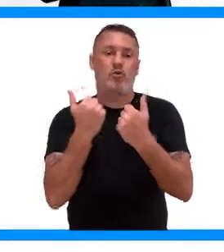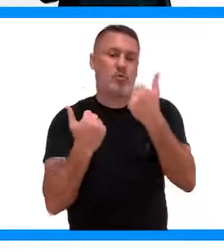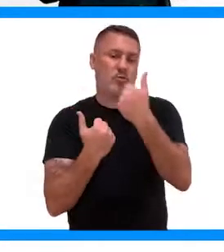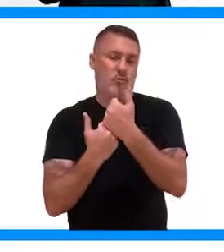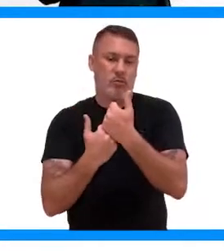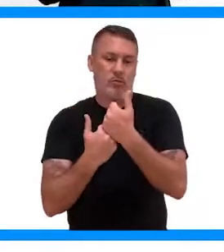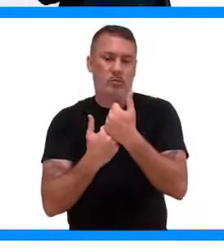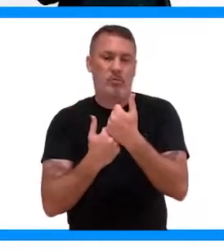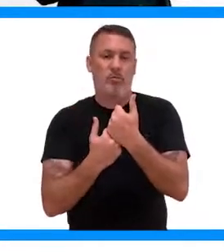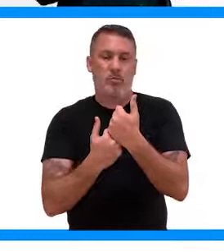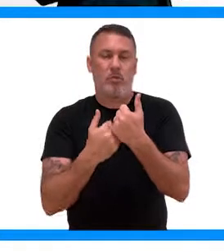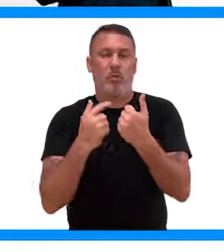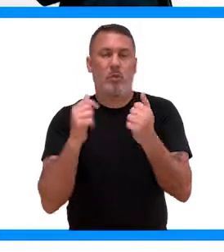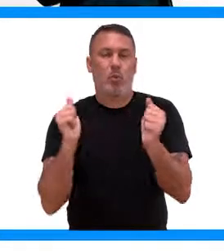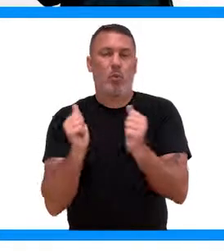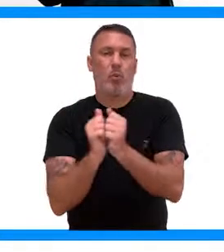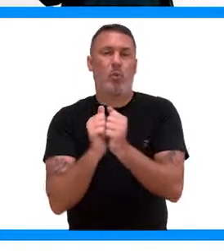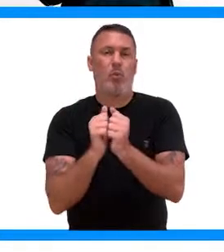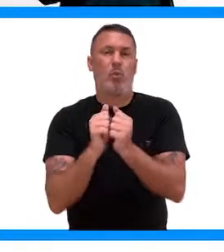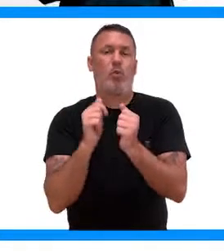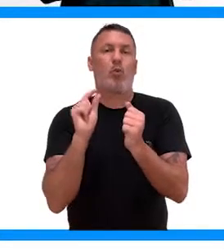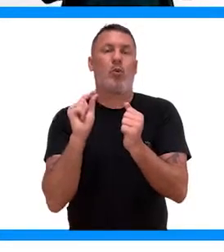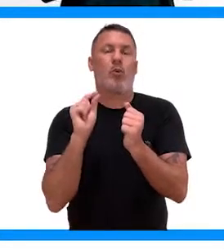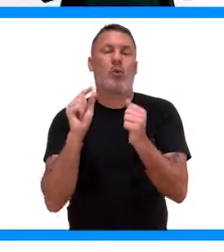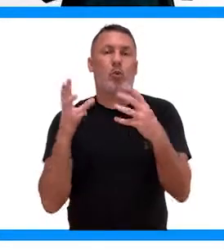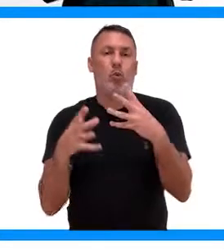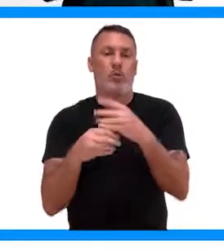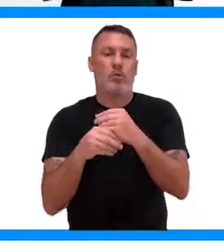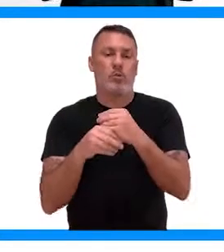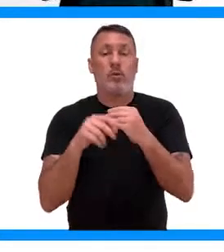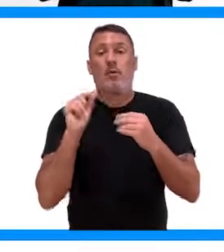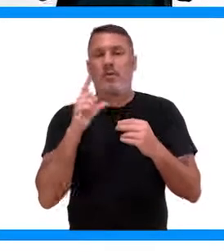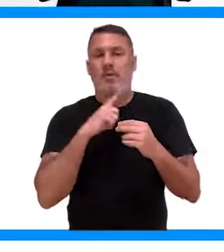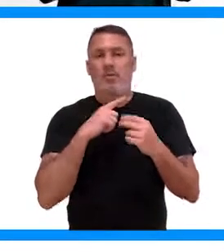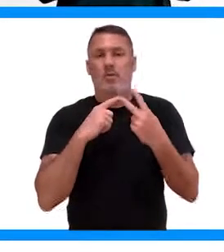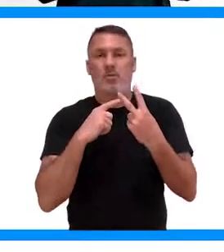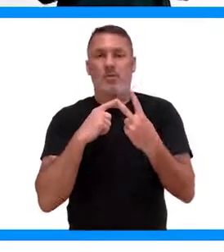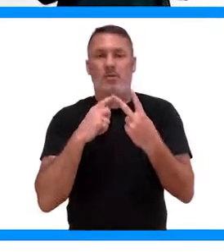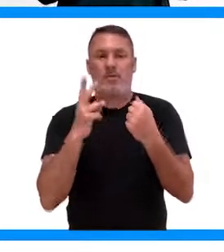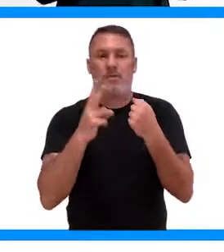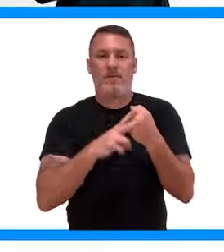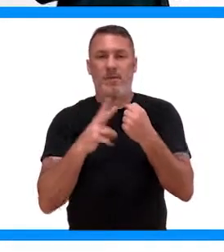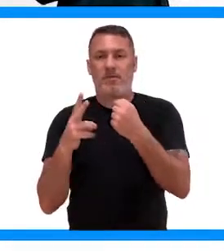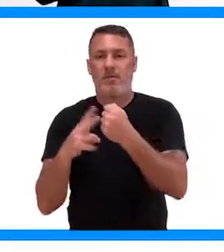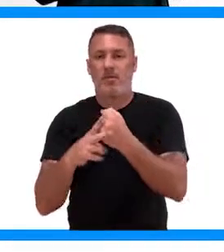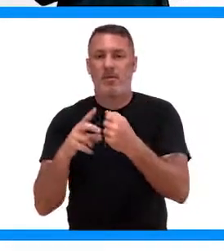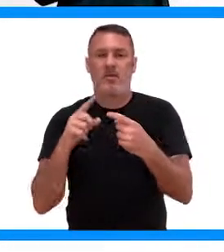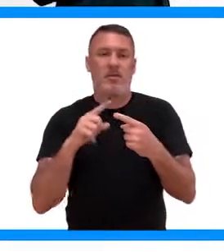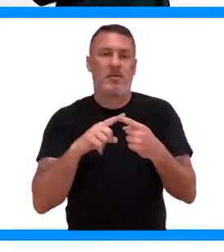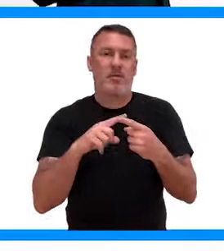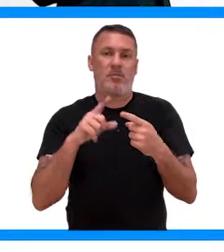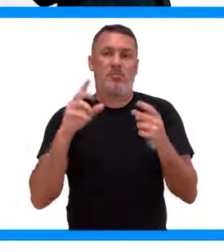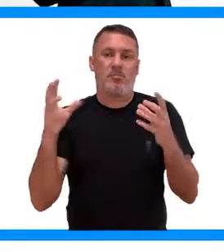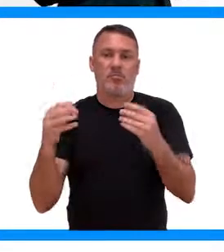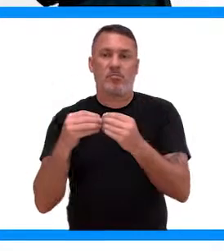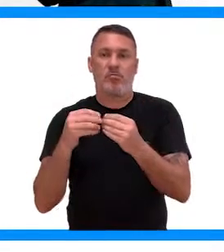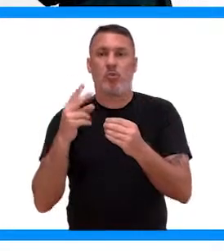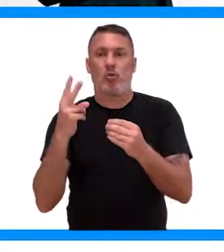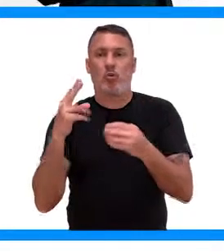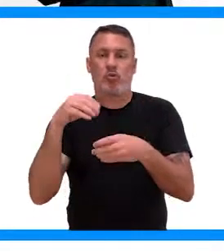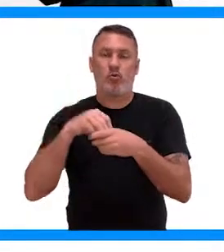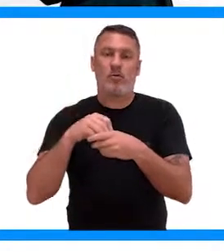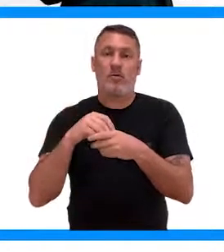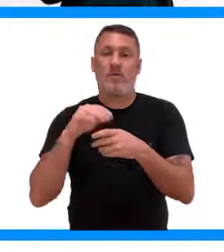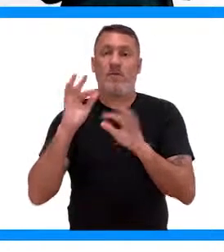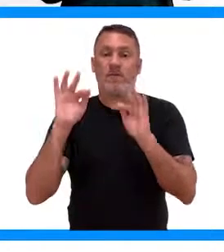as sobreesdrúxulas. Então, quando tem o sufixo mente, quando eu tenho dois verbos seguidos, um verbo no imperativo, no gerúndio